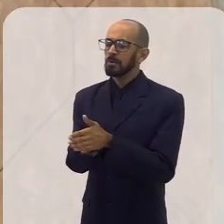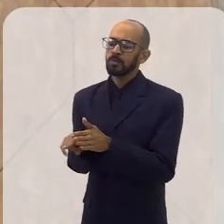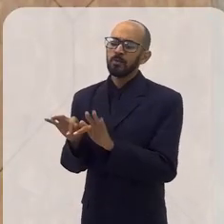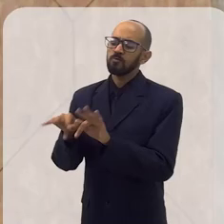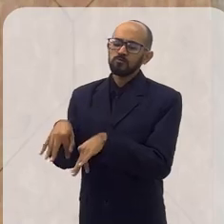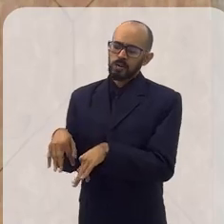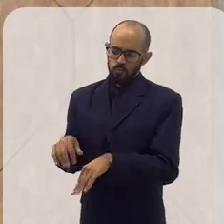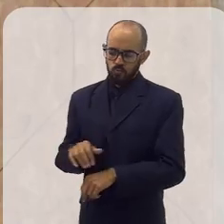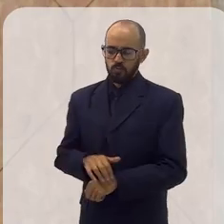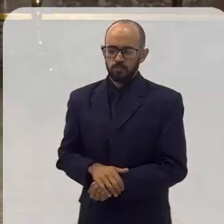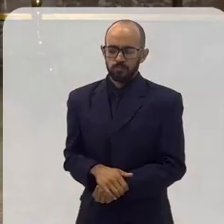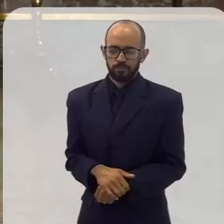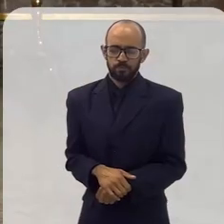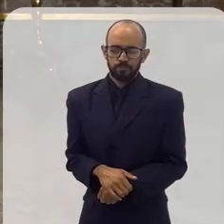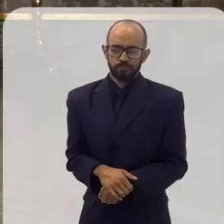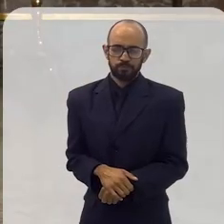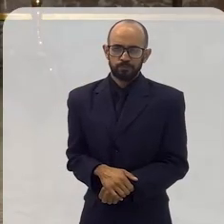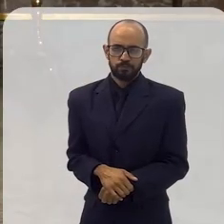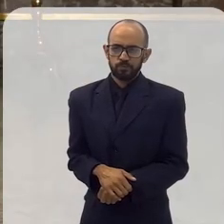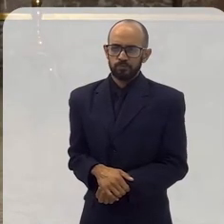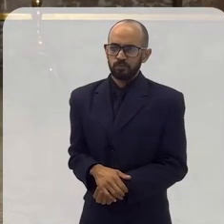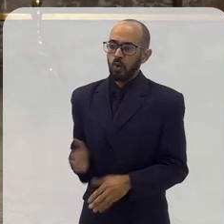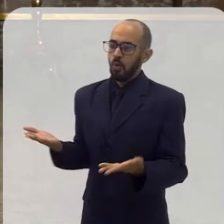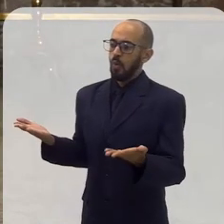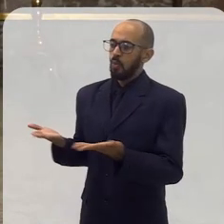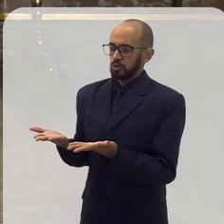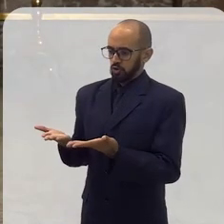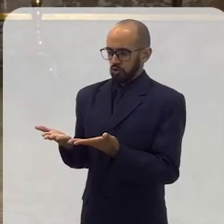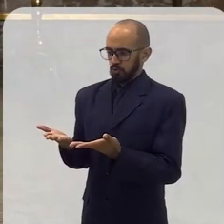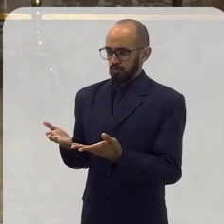uma última pergunta.